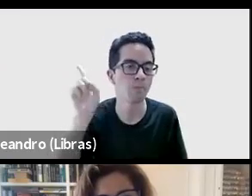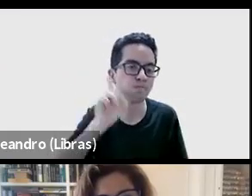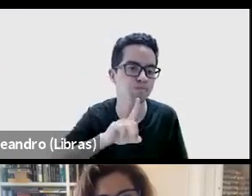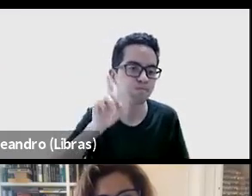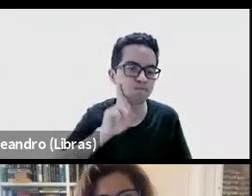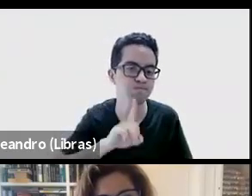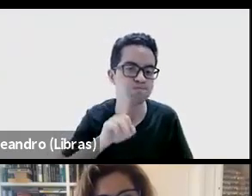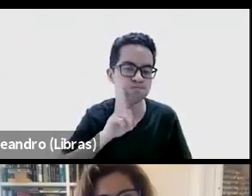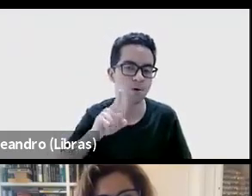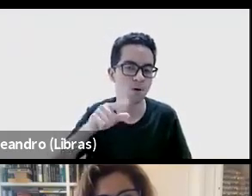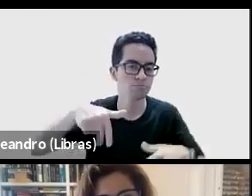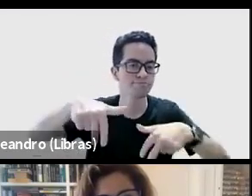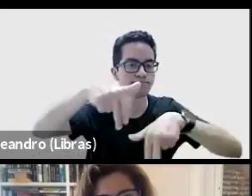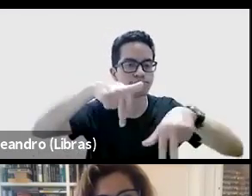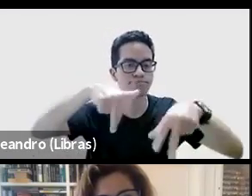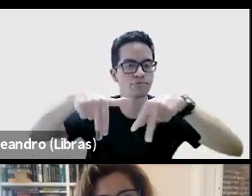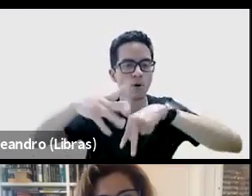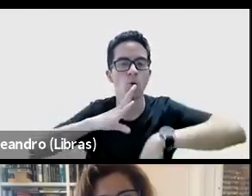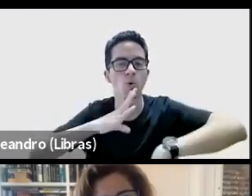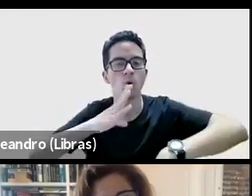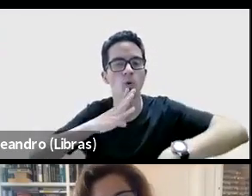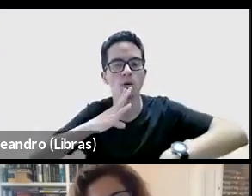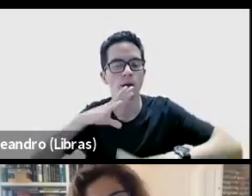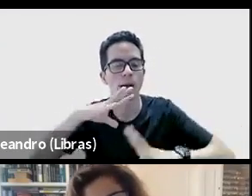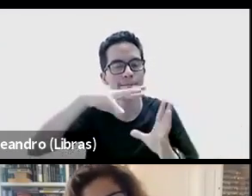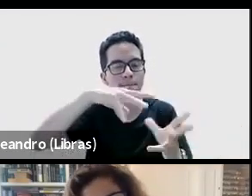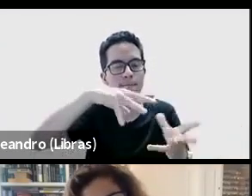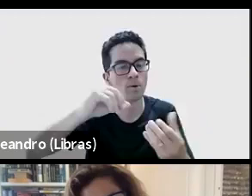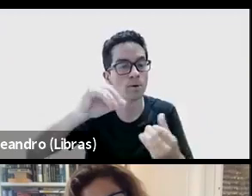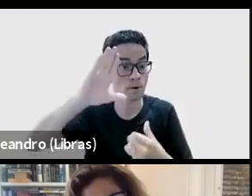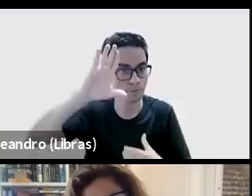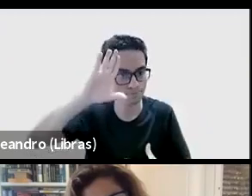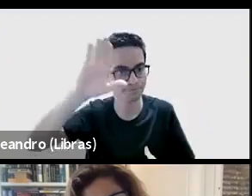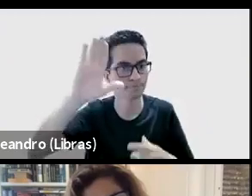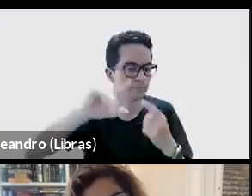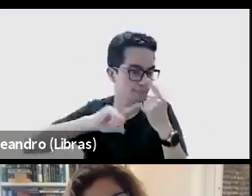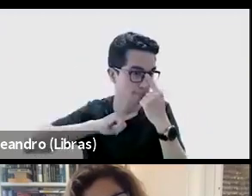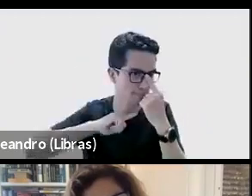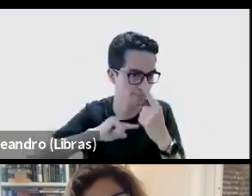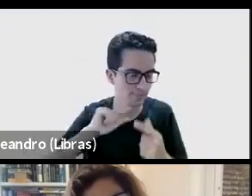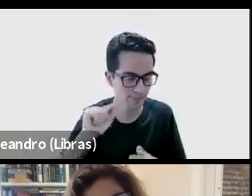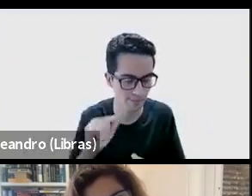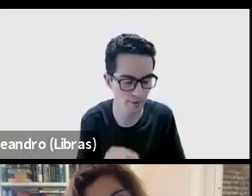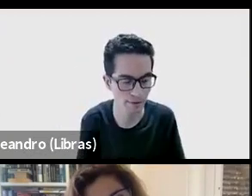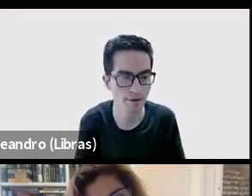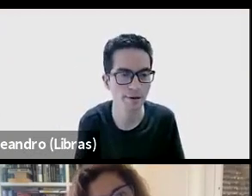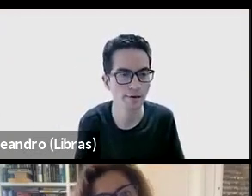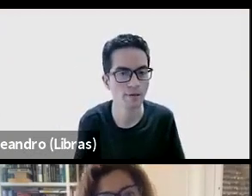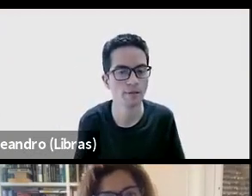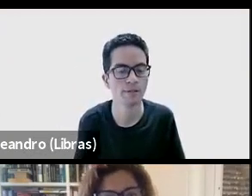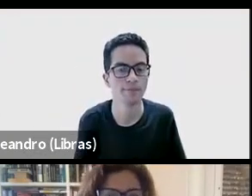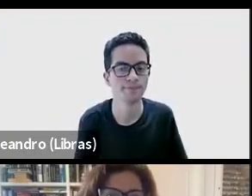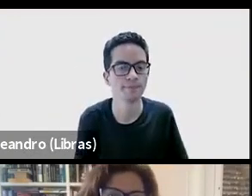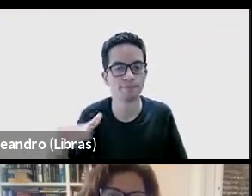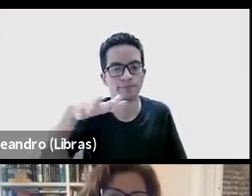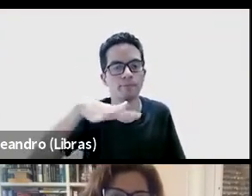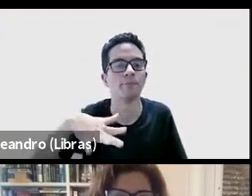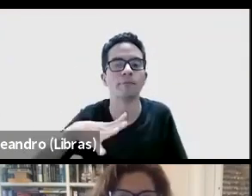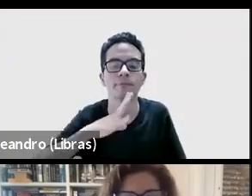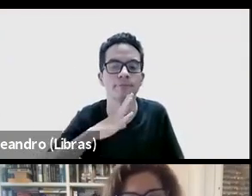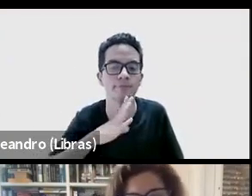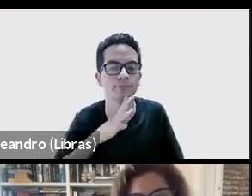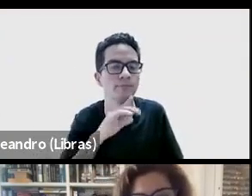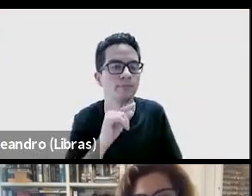na circulação de conhecimento, globalmente falando, a gente tem, né, centros de produção de conhecimento